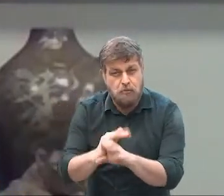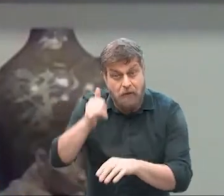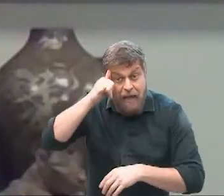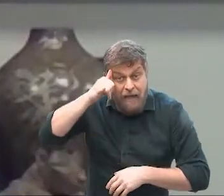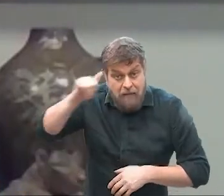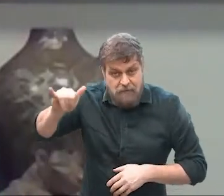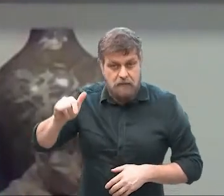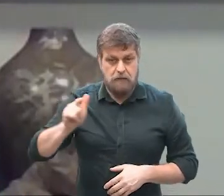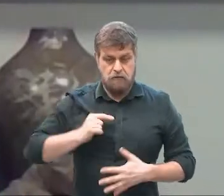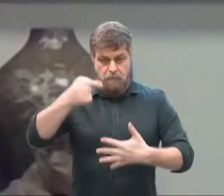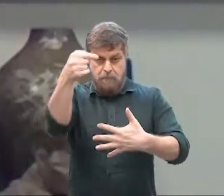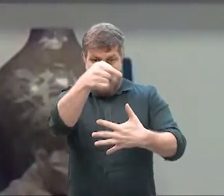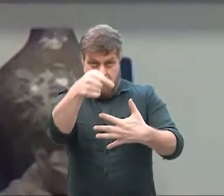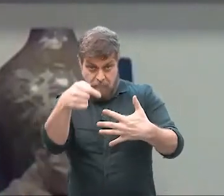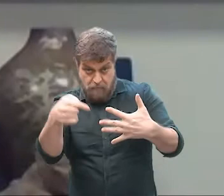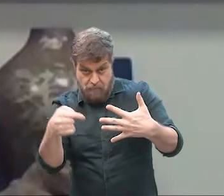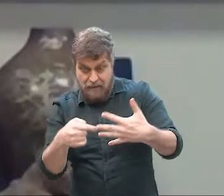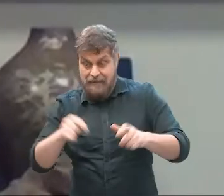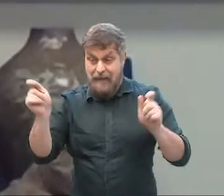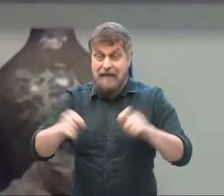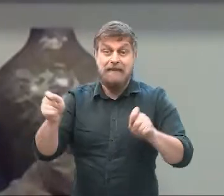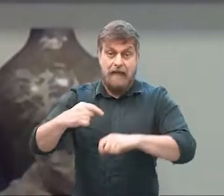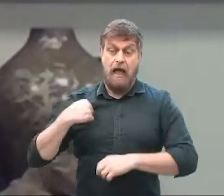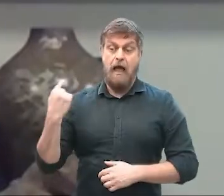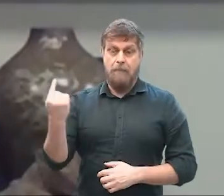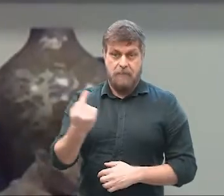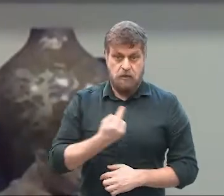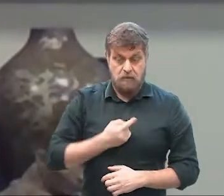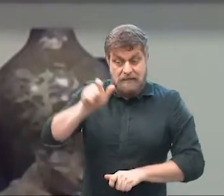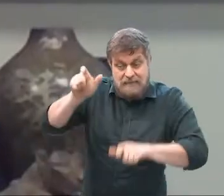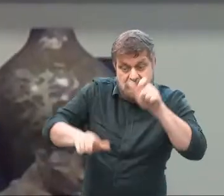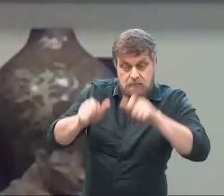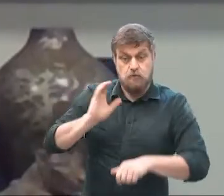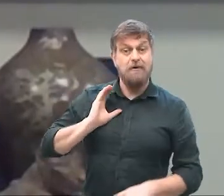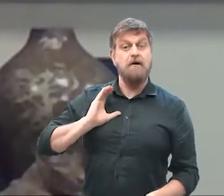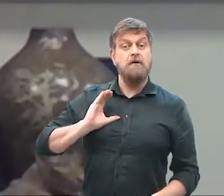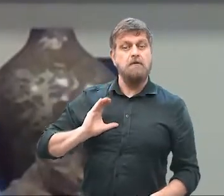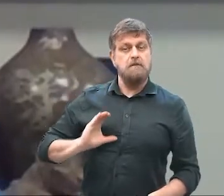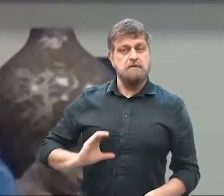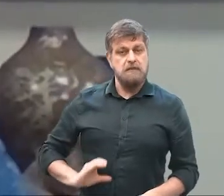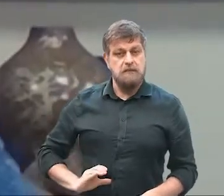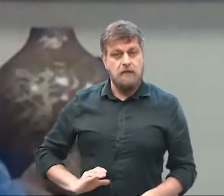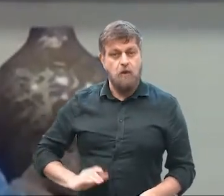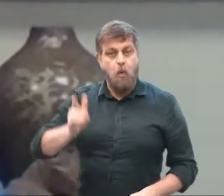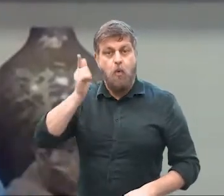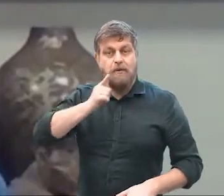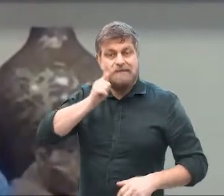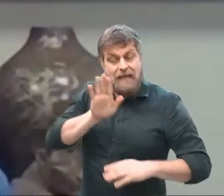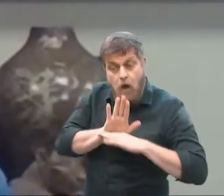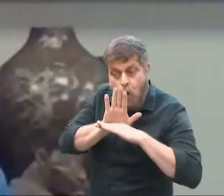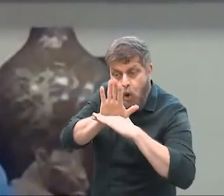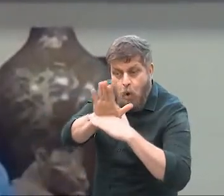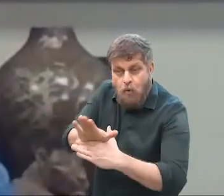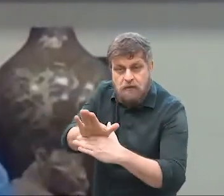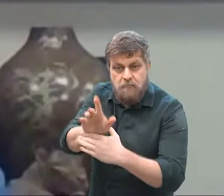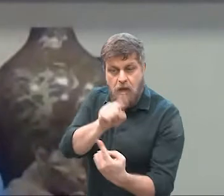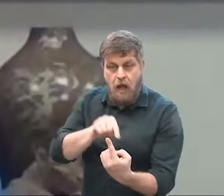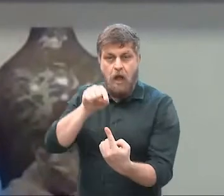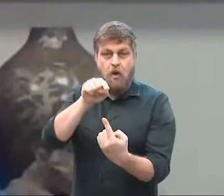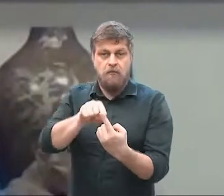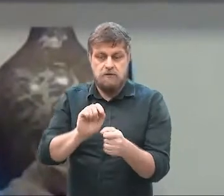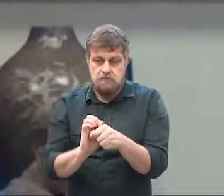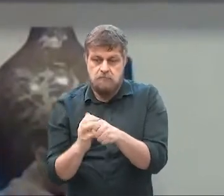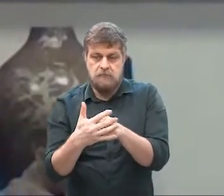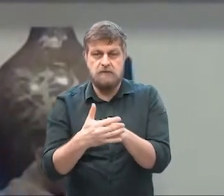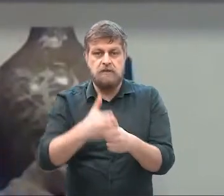são situações que o cidadão comum pode contribuir para erradicar a